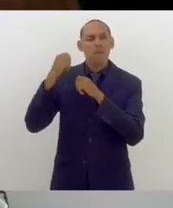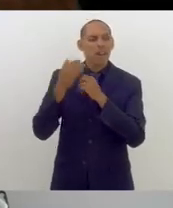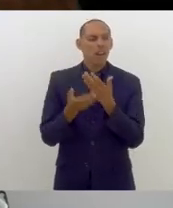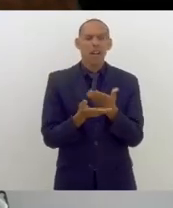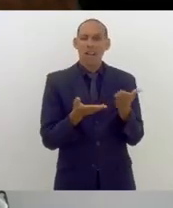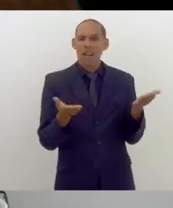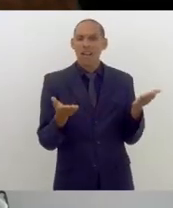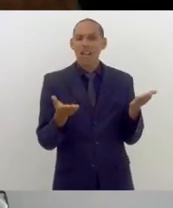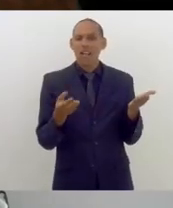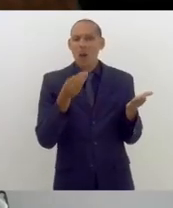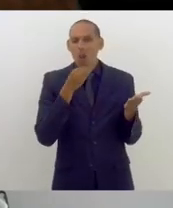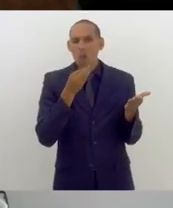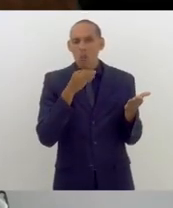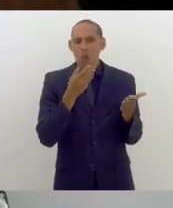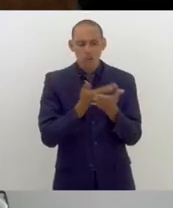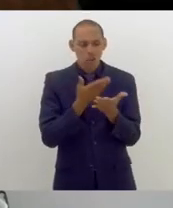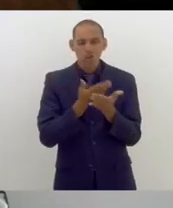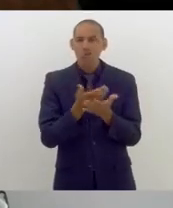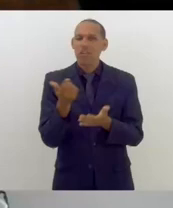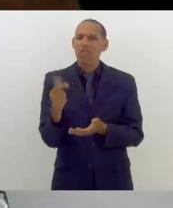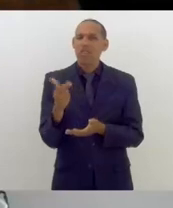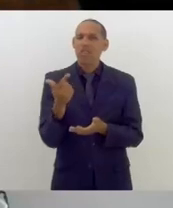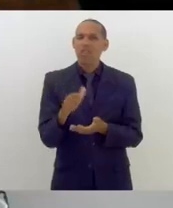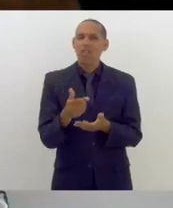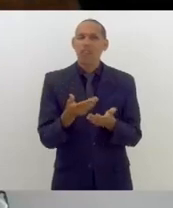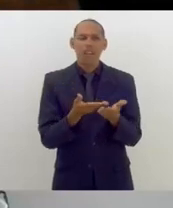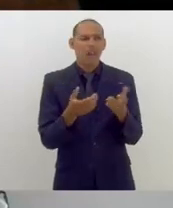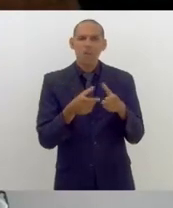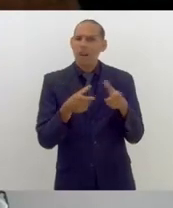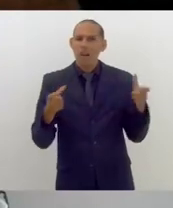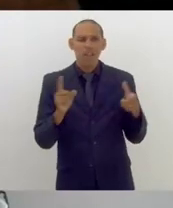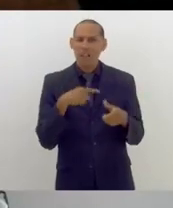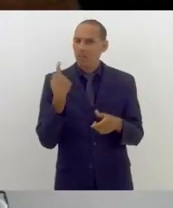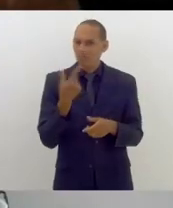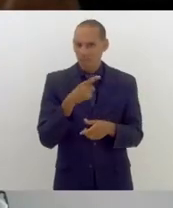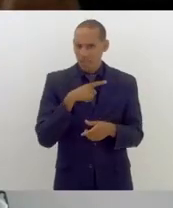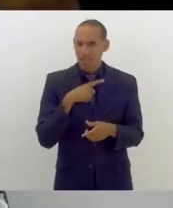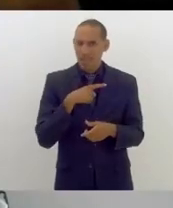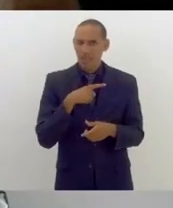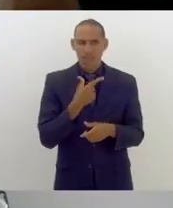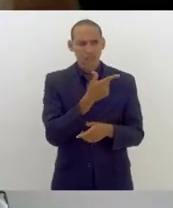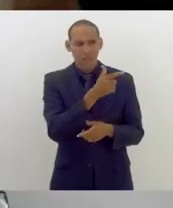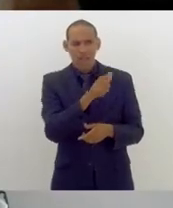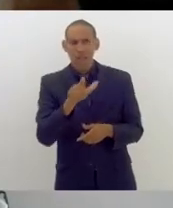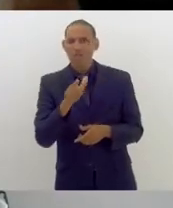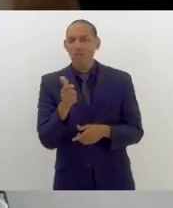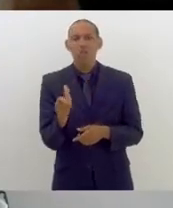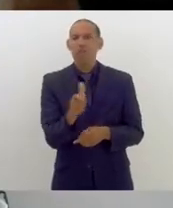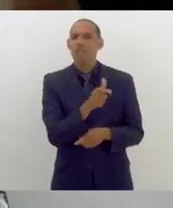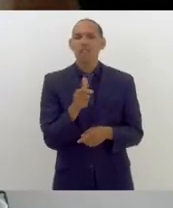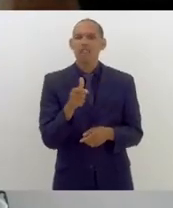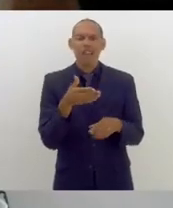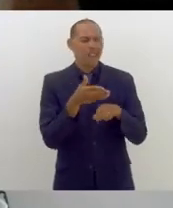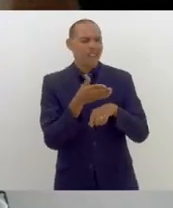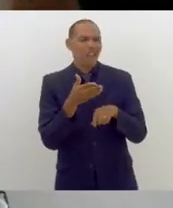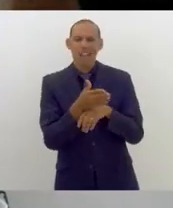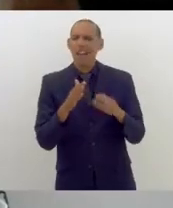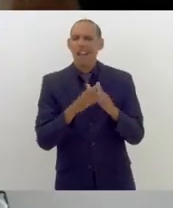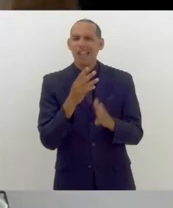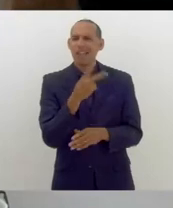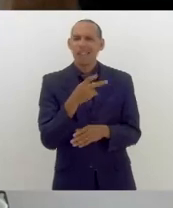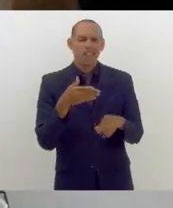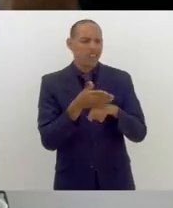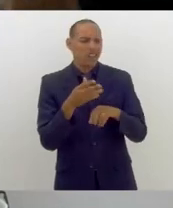uma oportunidade de estudo como a maioria de nós tivemos ele não vai saber na casa dele